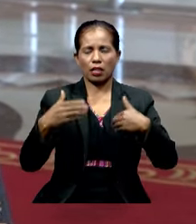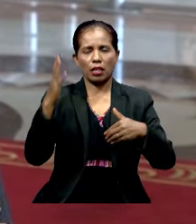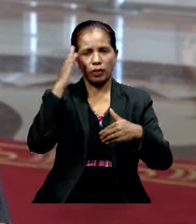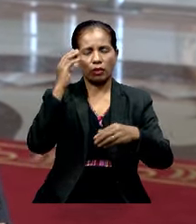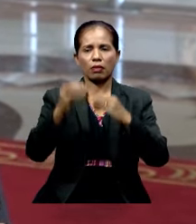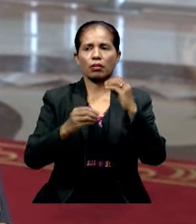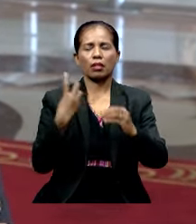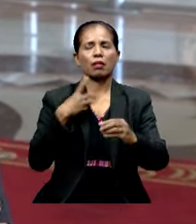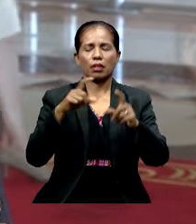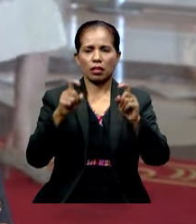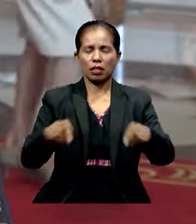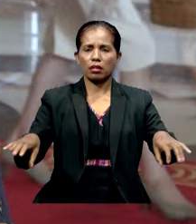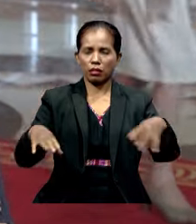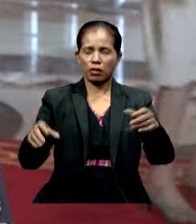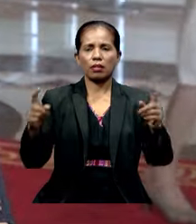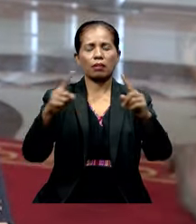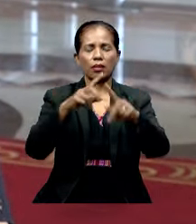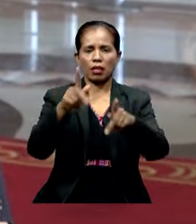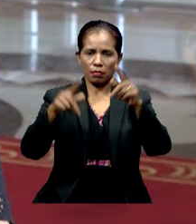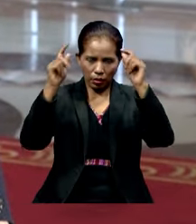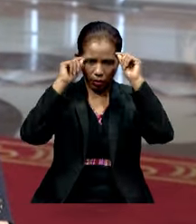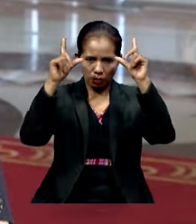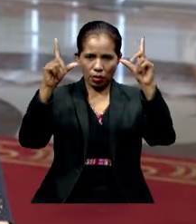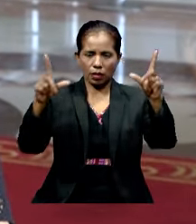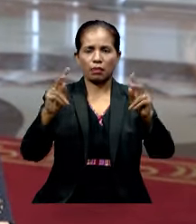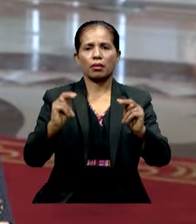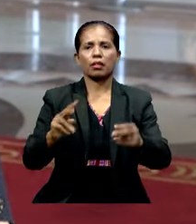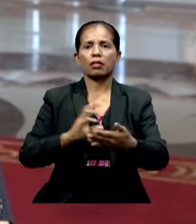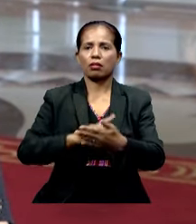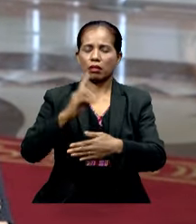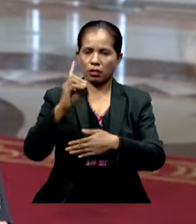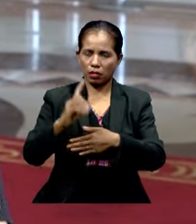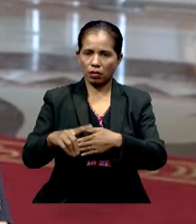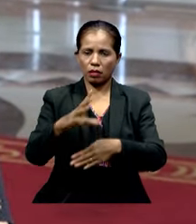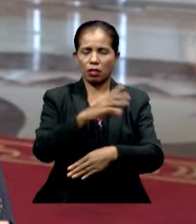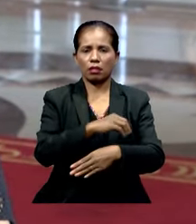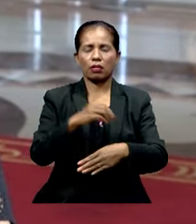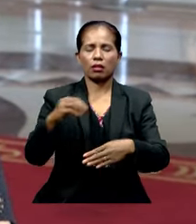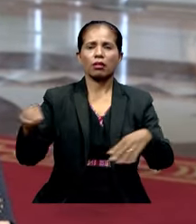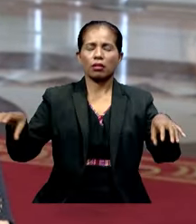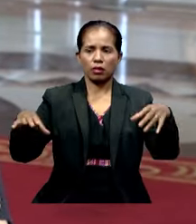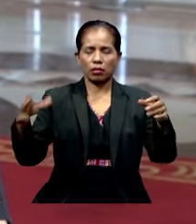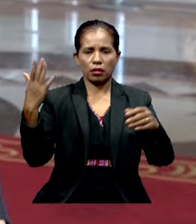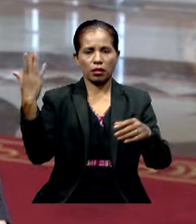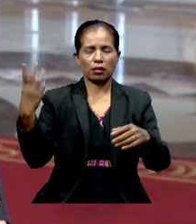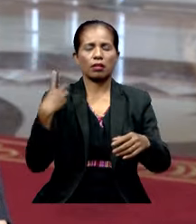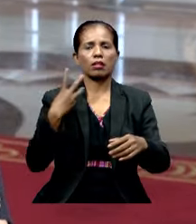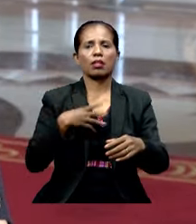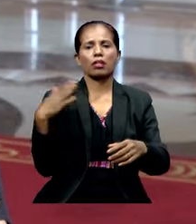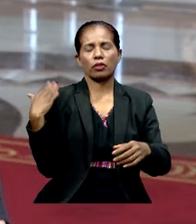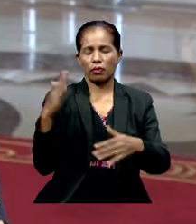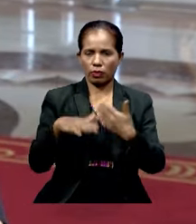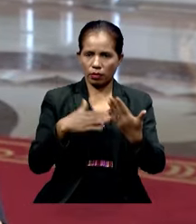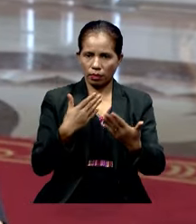que serviço a moto para o povo Timor-Leste, né, bem precisa de desenvolvimento no campo de trabalho de Uliu Baitani Jovem Sira.